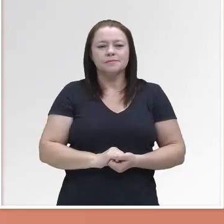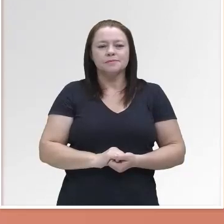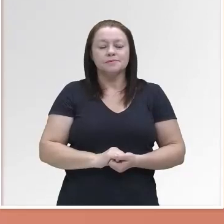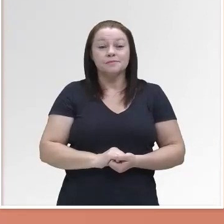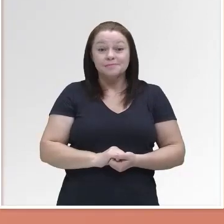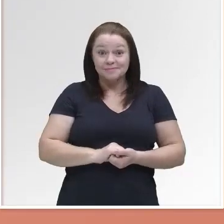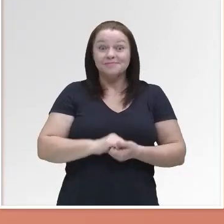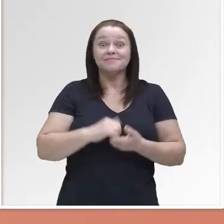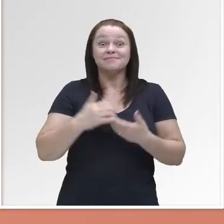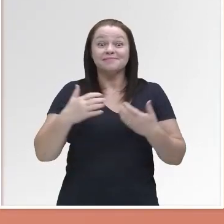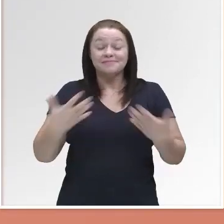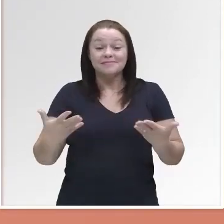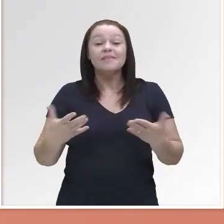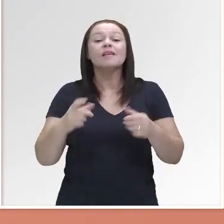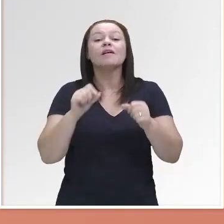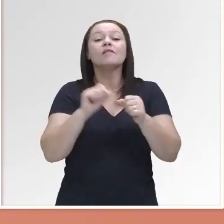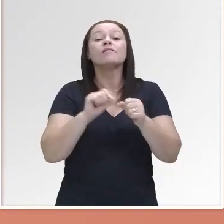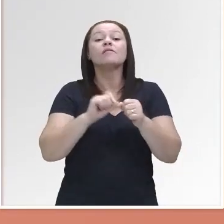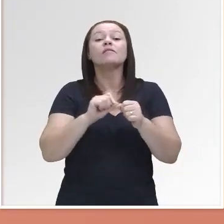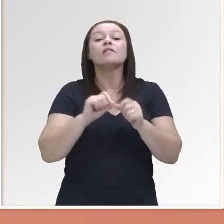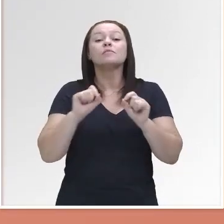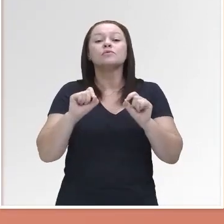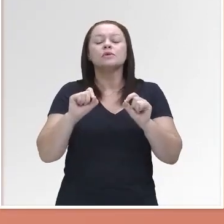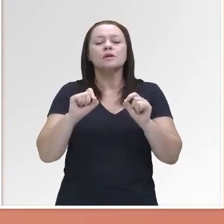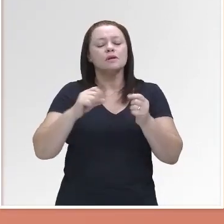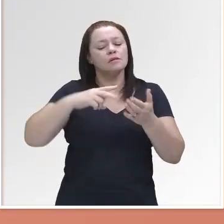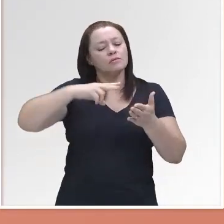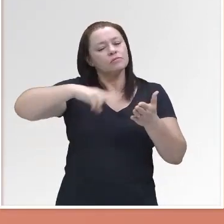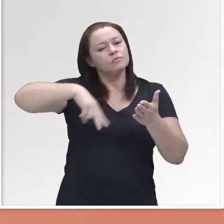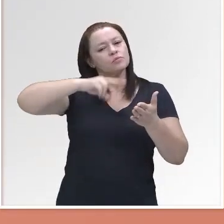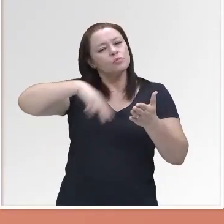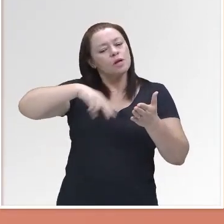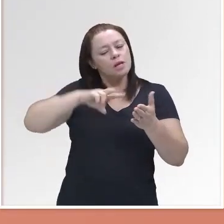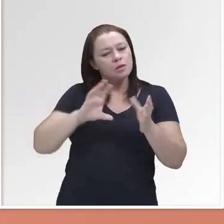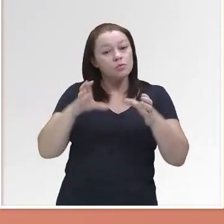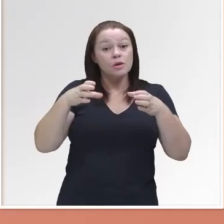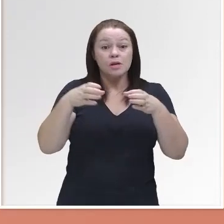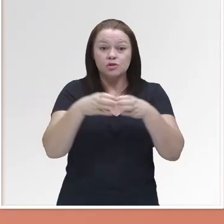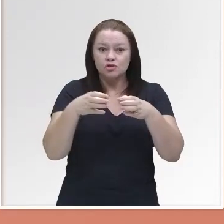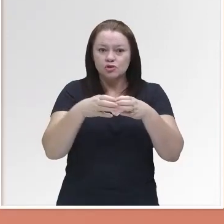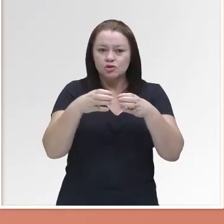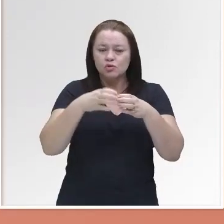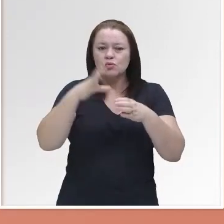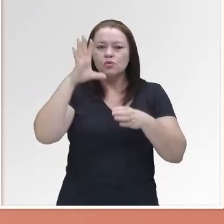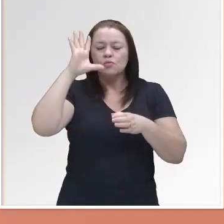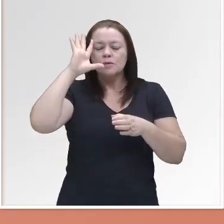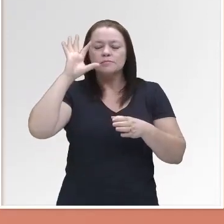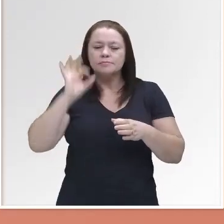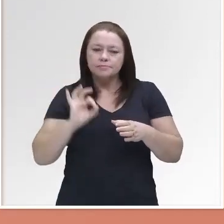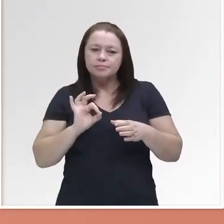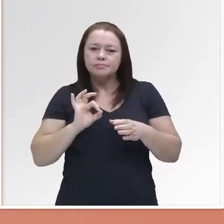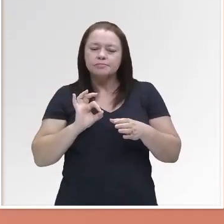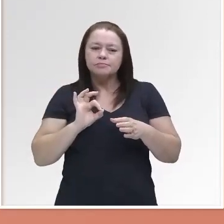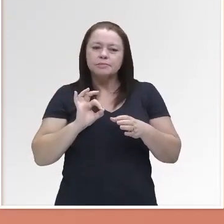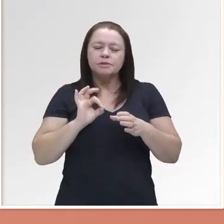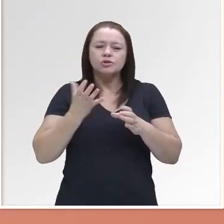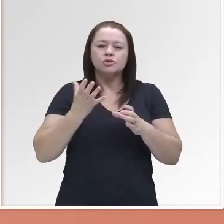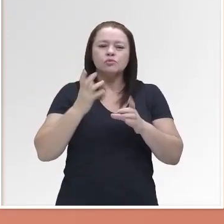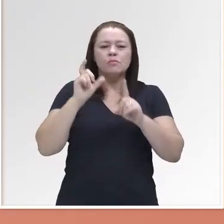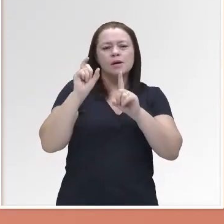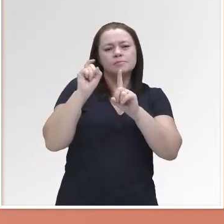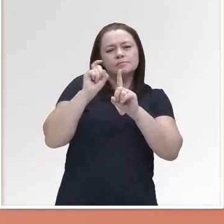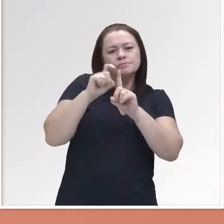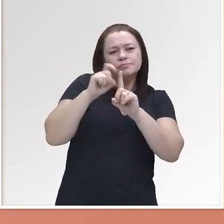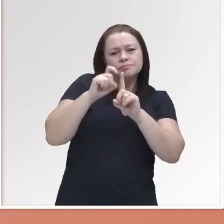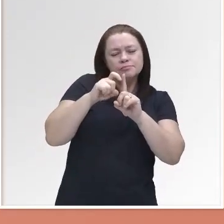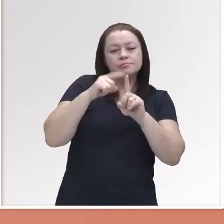Vamos fazer hoje uma leitura colaborativa e compreensiva de um conto de fadas muito bonito. A